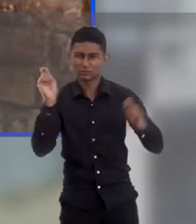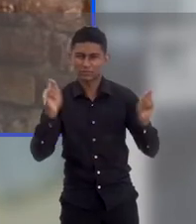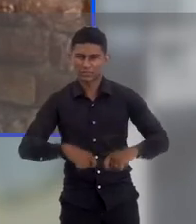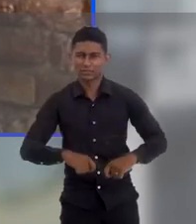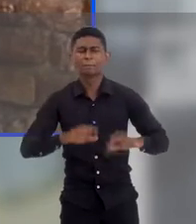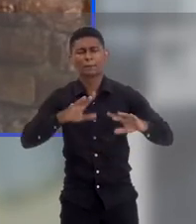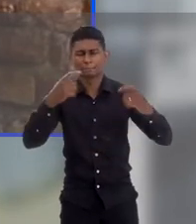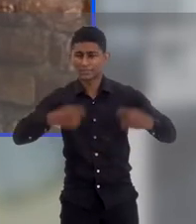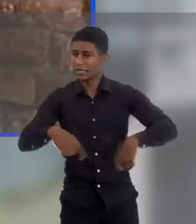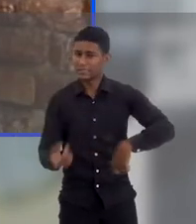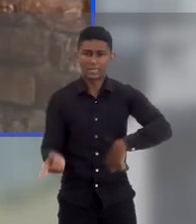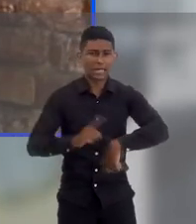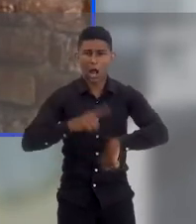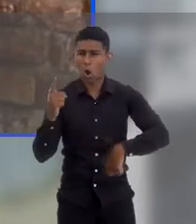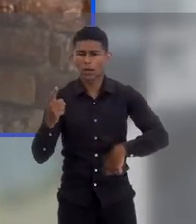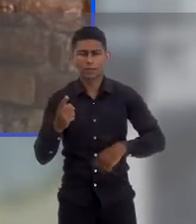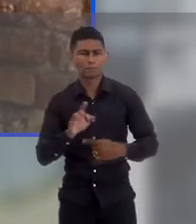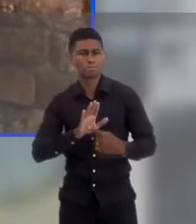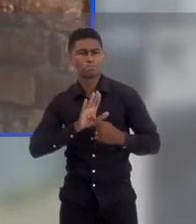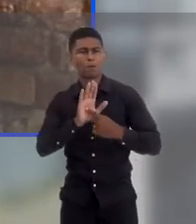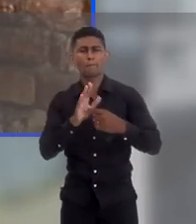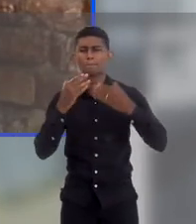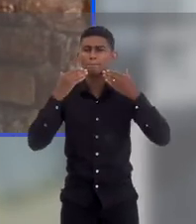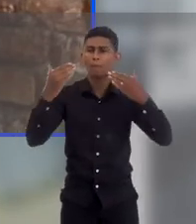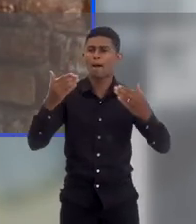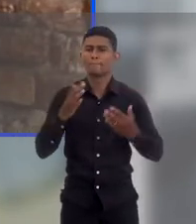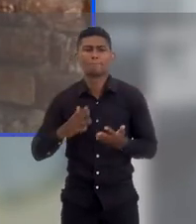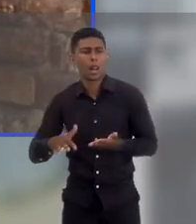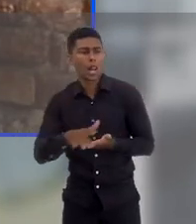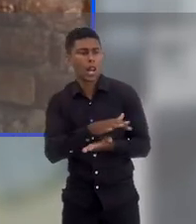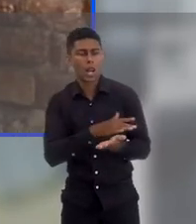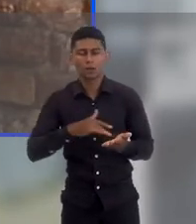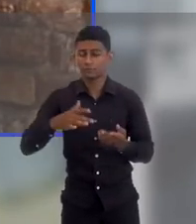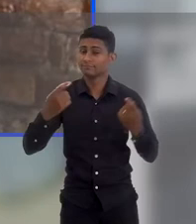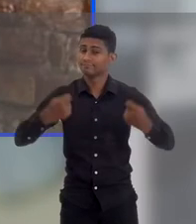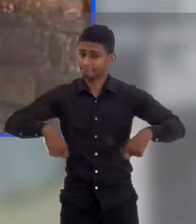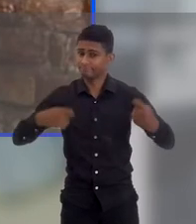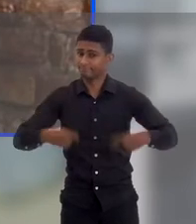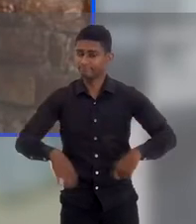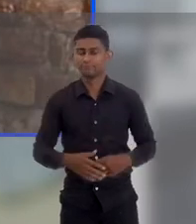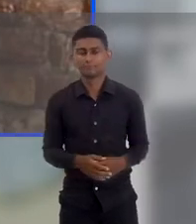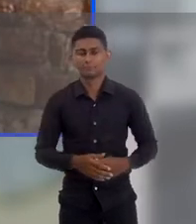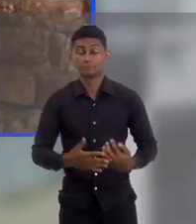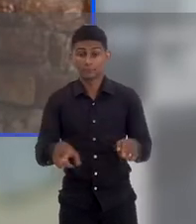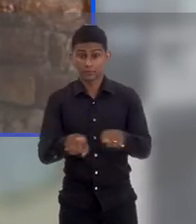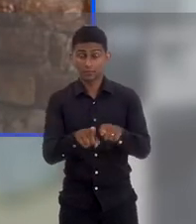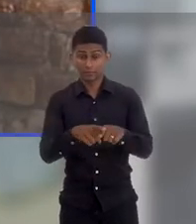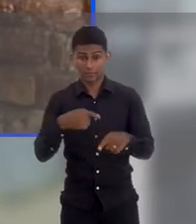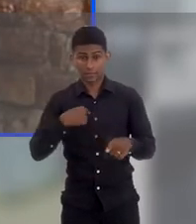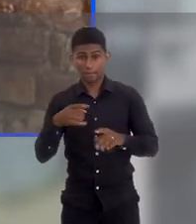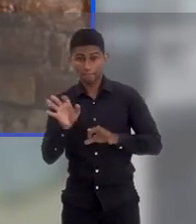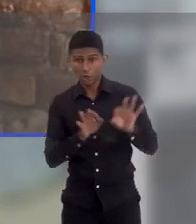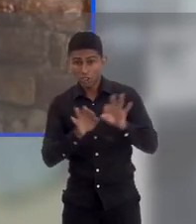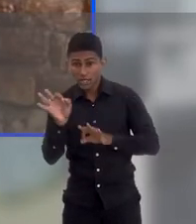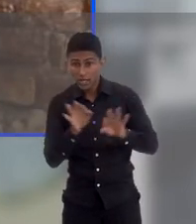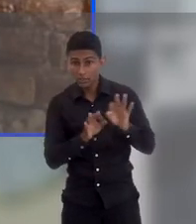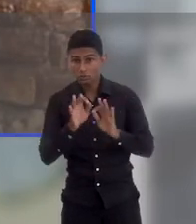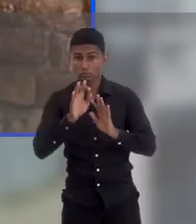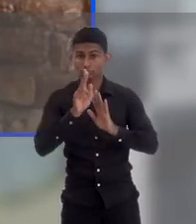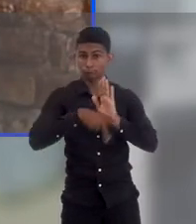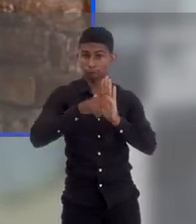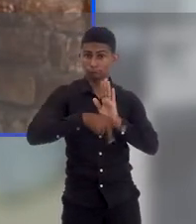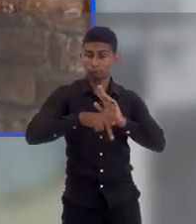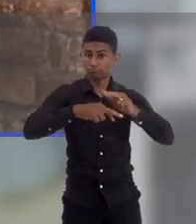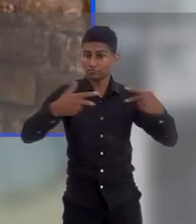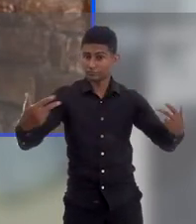Mas tem que fazer acontecer na hora, né? E fora isso tudo, também alguns outros projetos em vista. Agora a Rede Globo